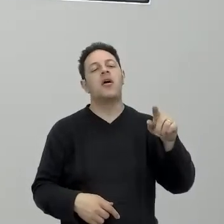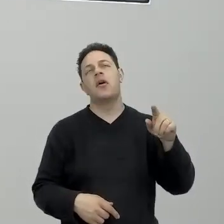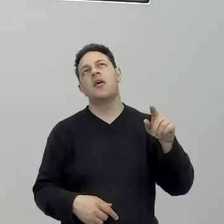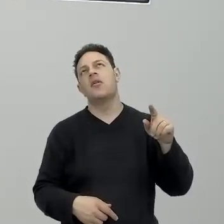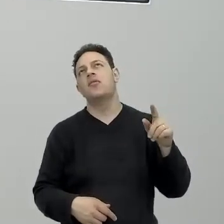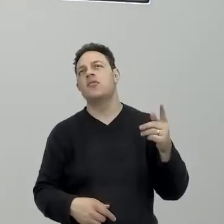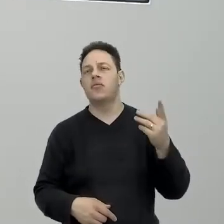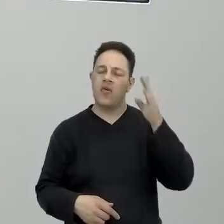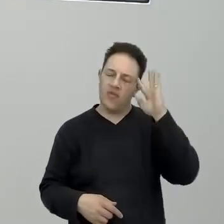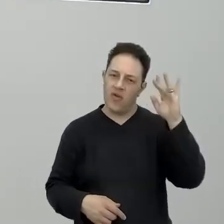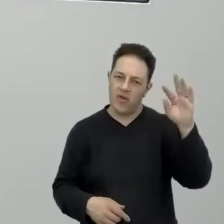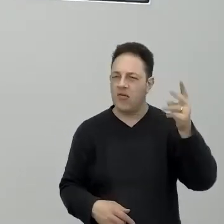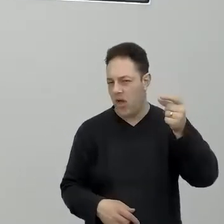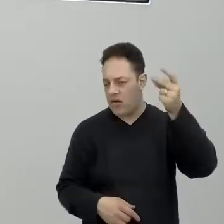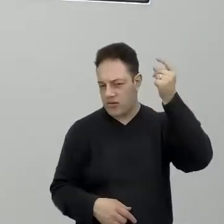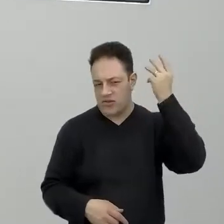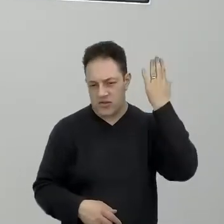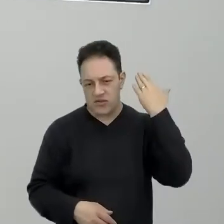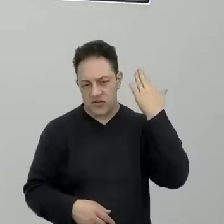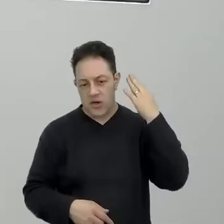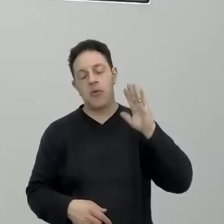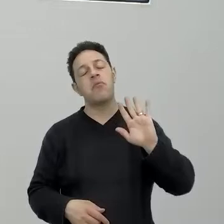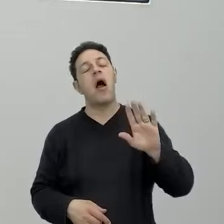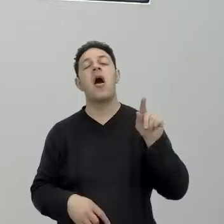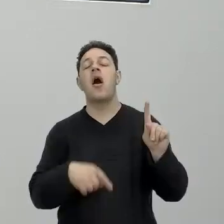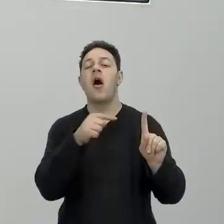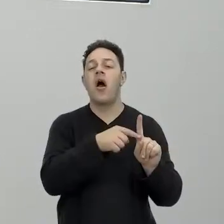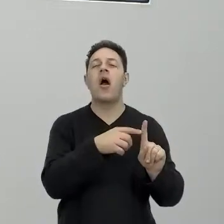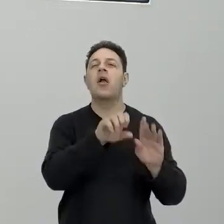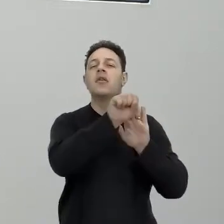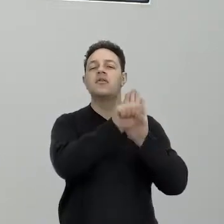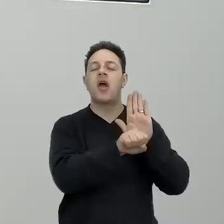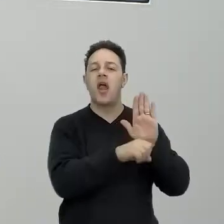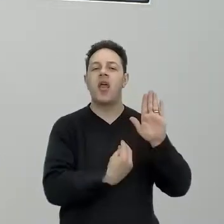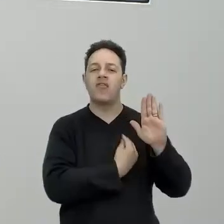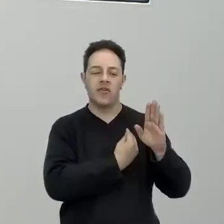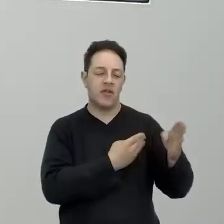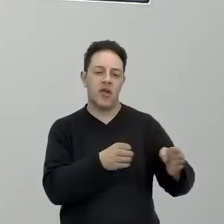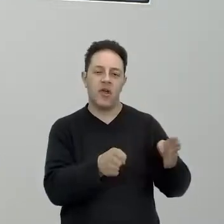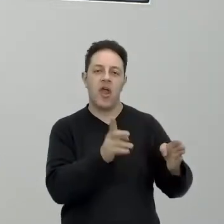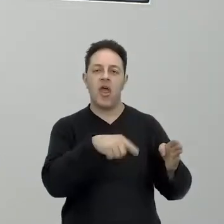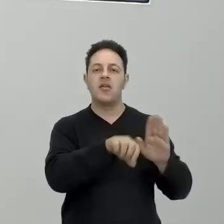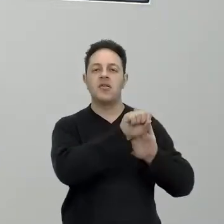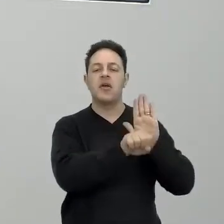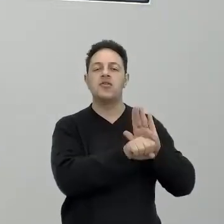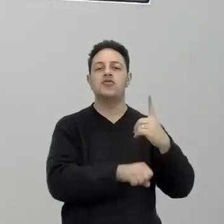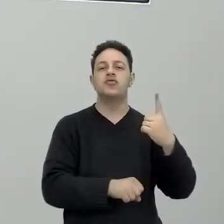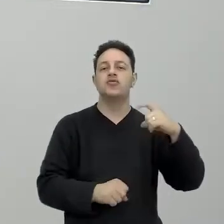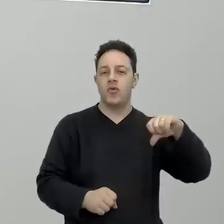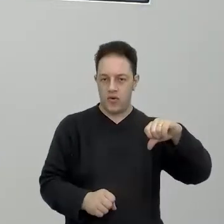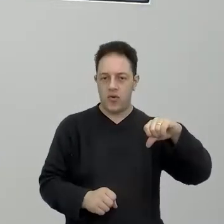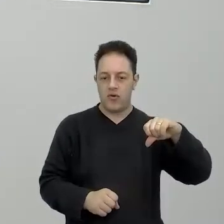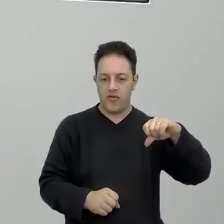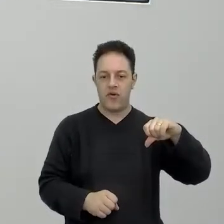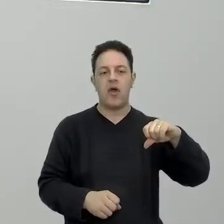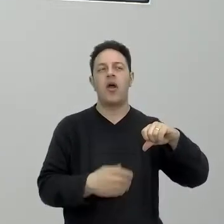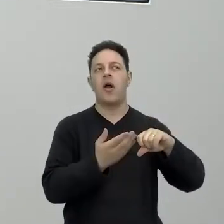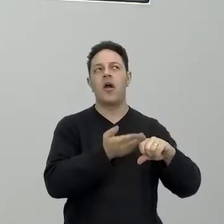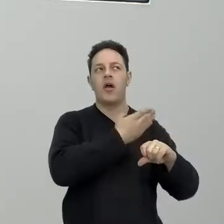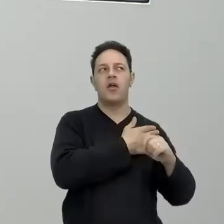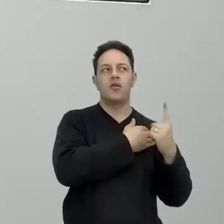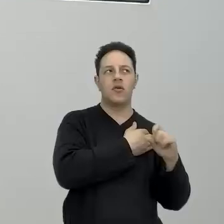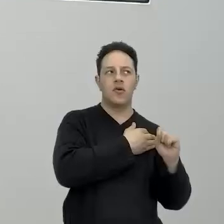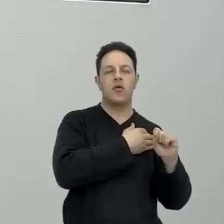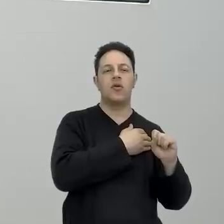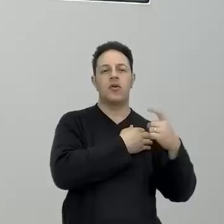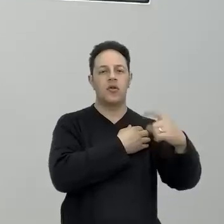não contemporâneos, né? Mas, enfim, ele viveu no século XIX, né? Então, ele é anterior, 18, 19, ele é